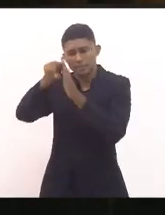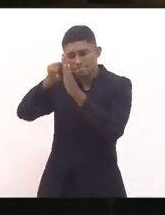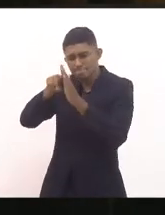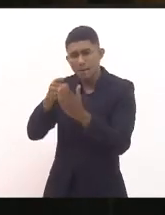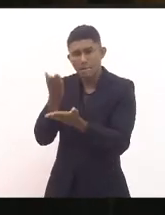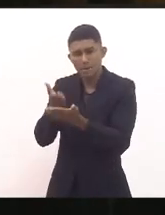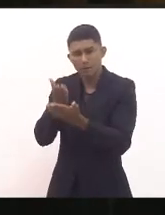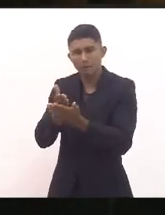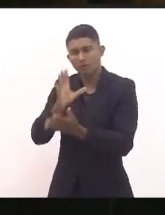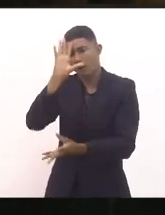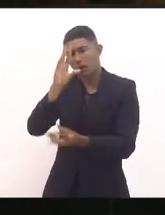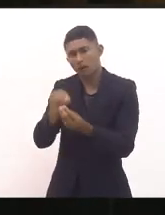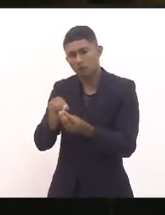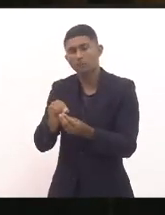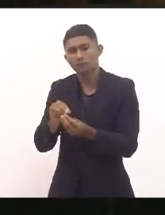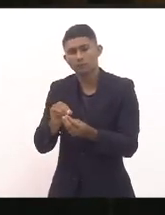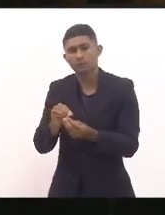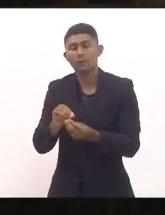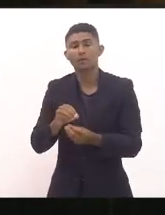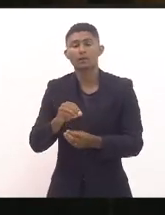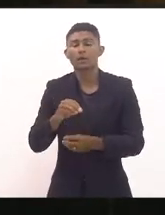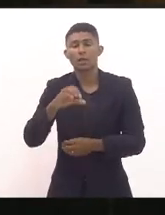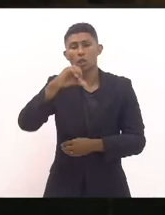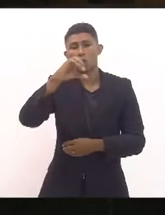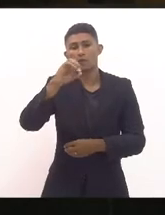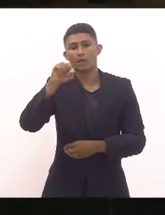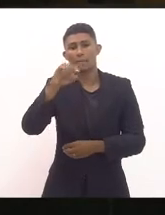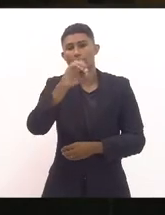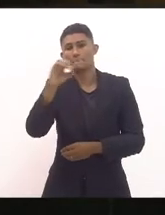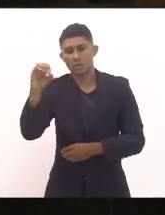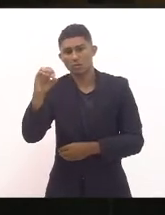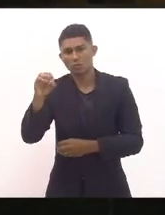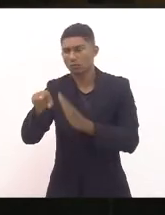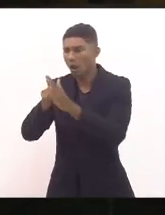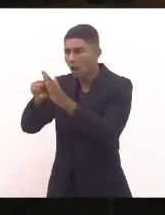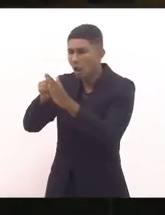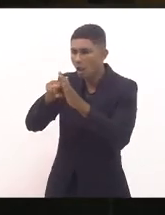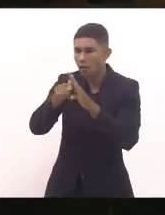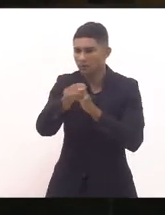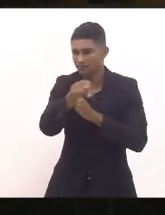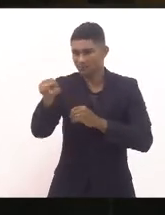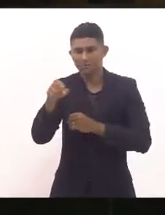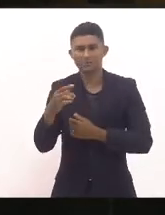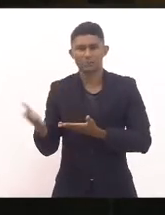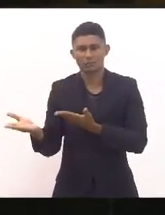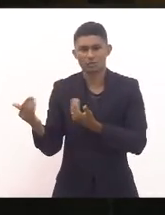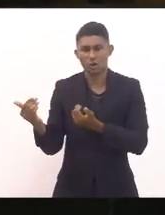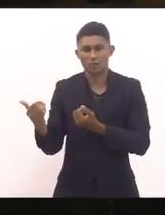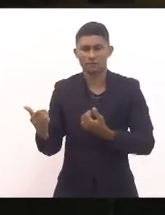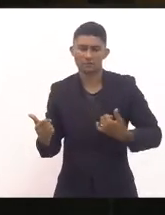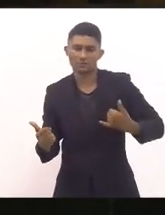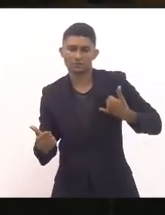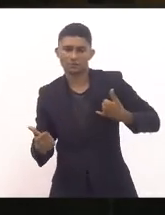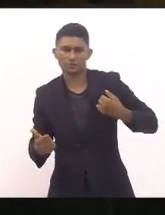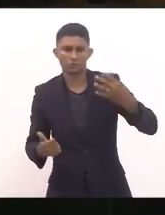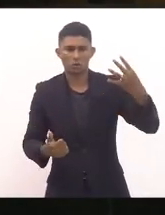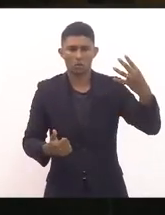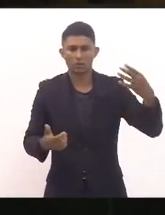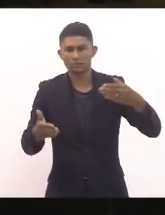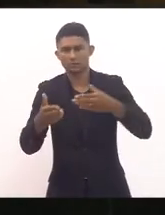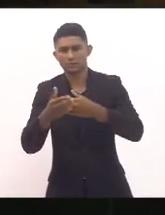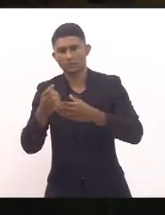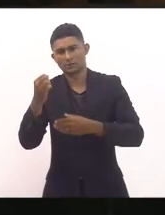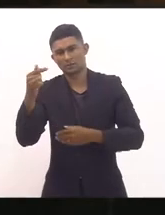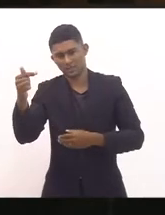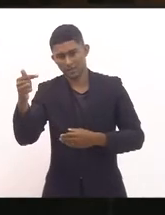mil participantes com idades entre 4 e 17 anos em todo o mundo para avaliar os